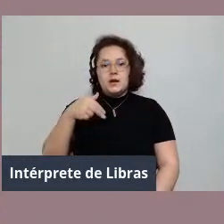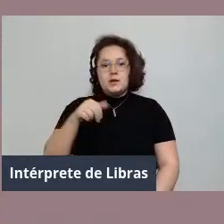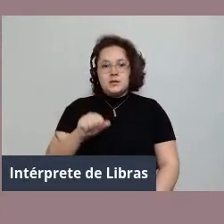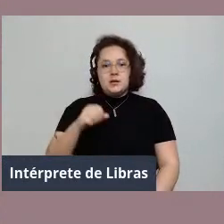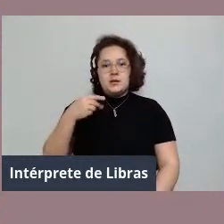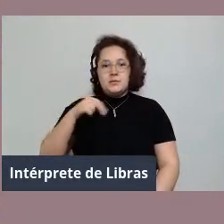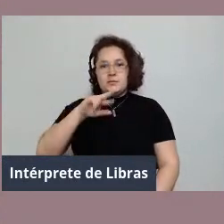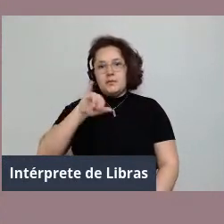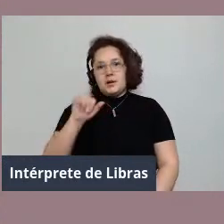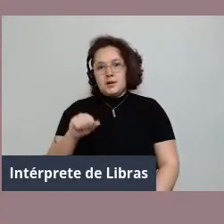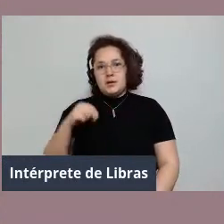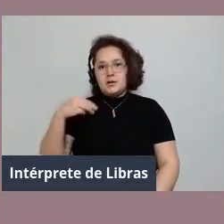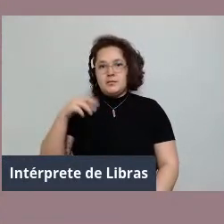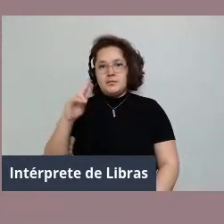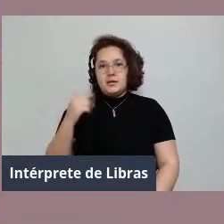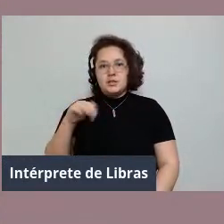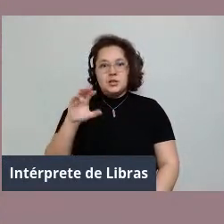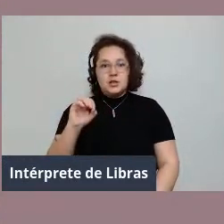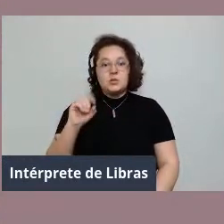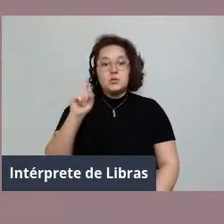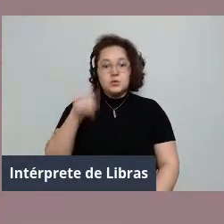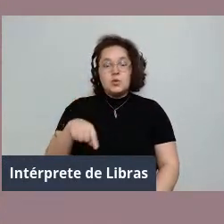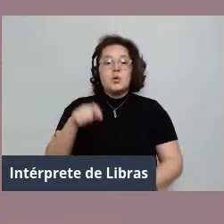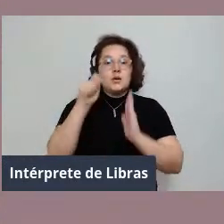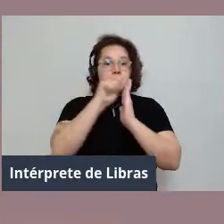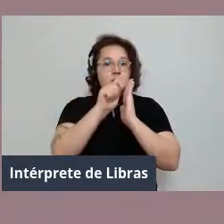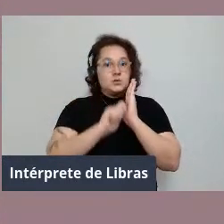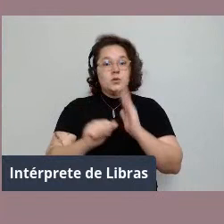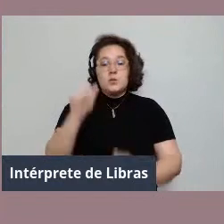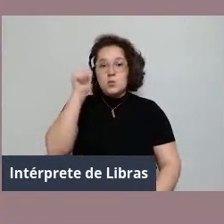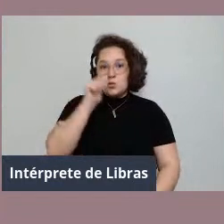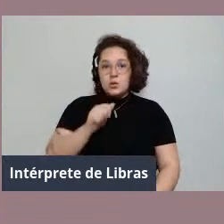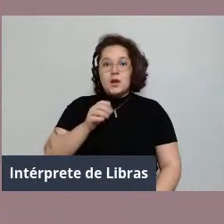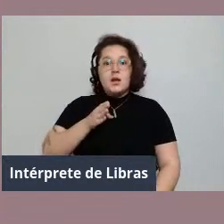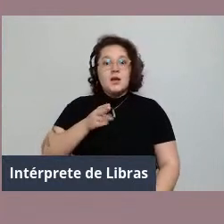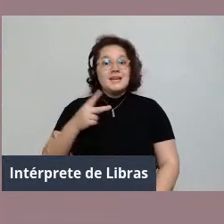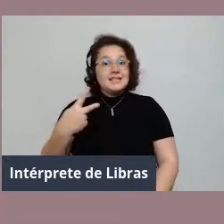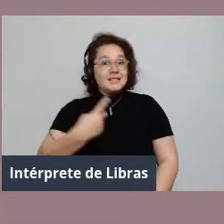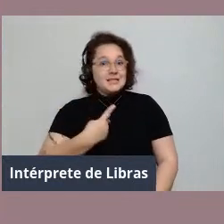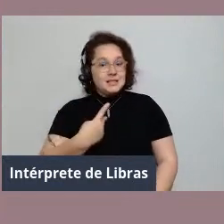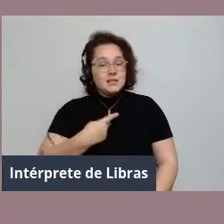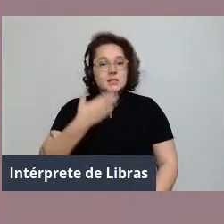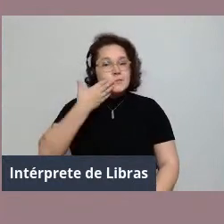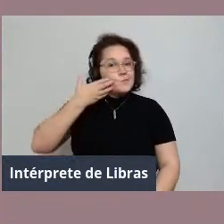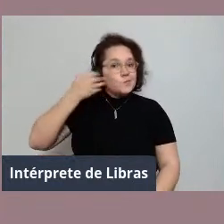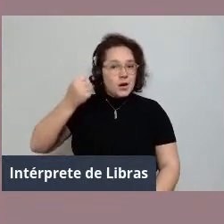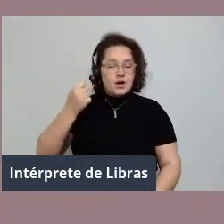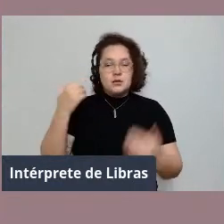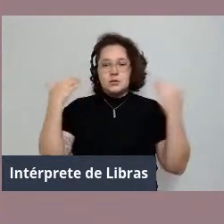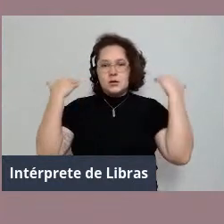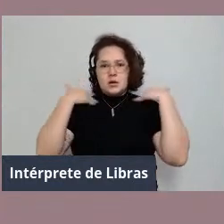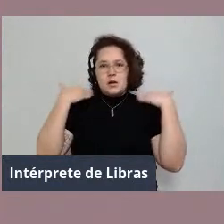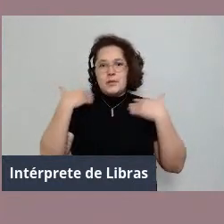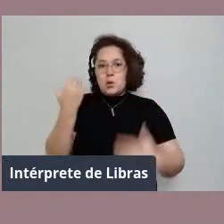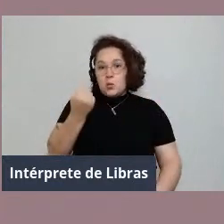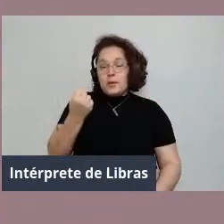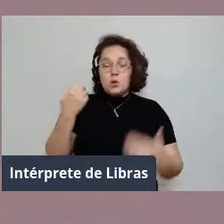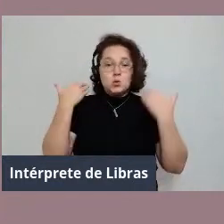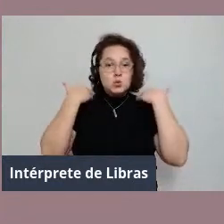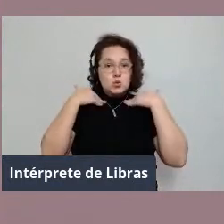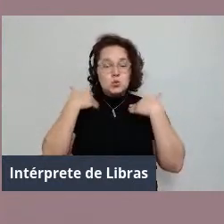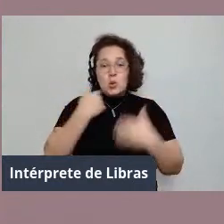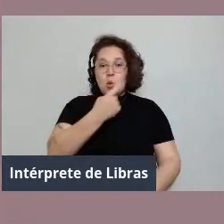sou escritora, mulher, cis, branca, cabelos grisalhos curtos, olhos